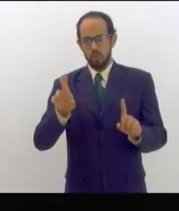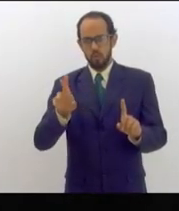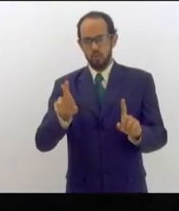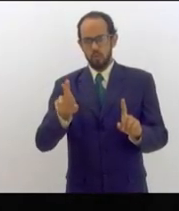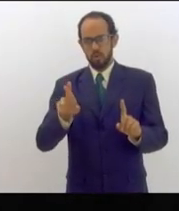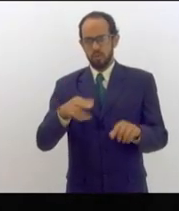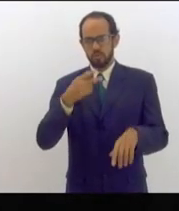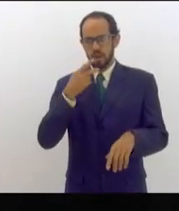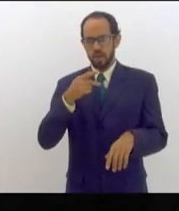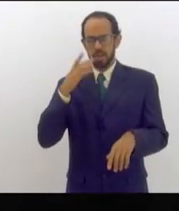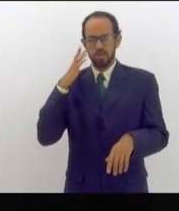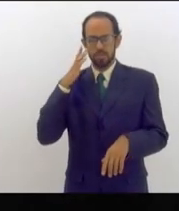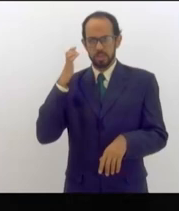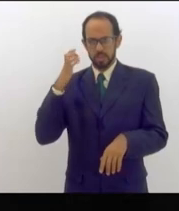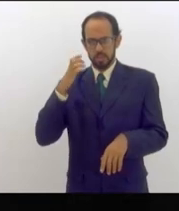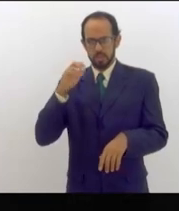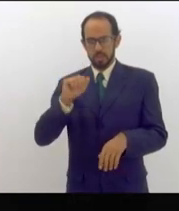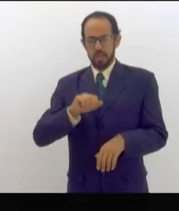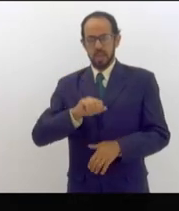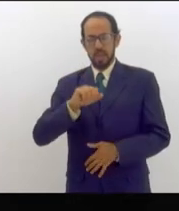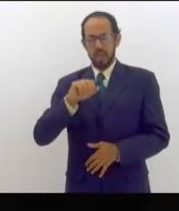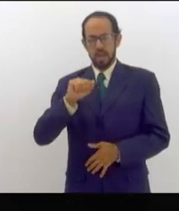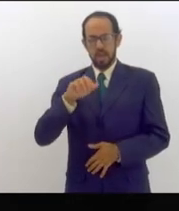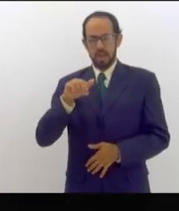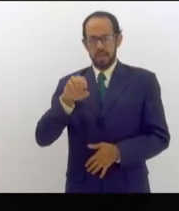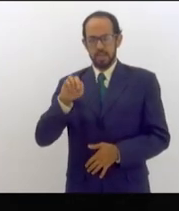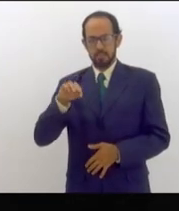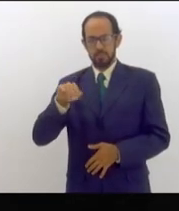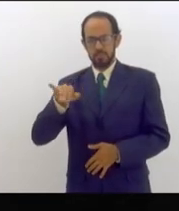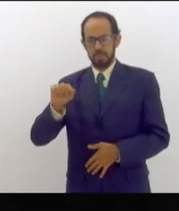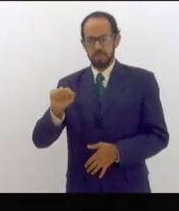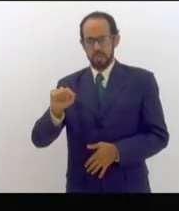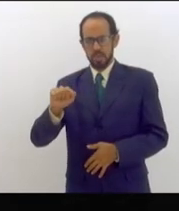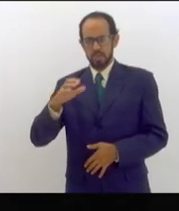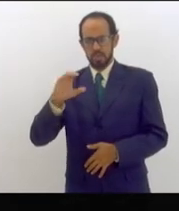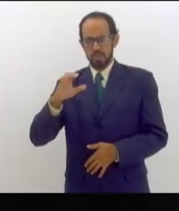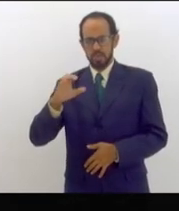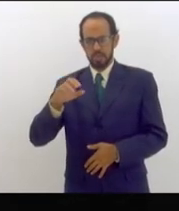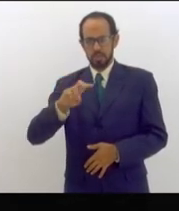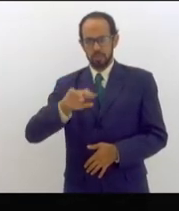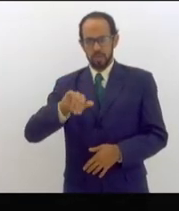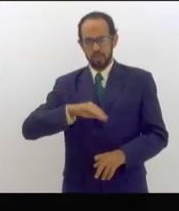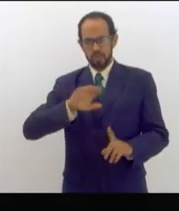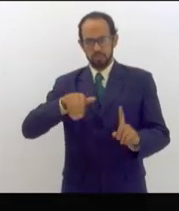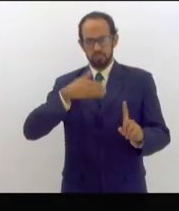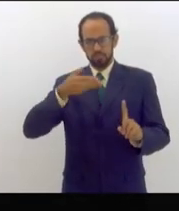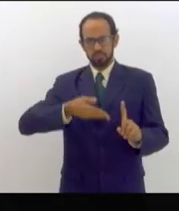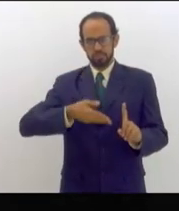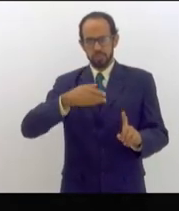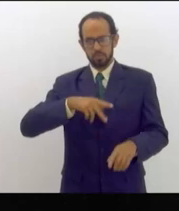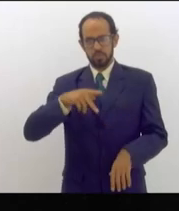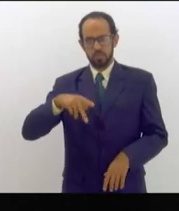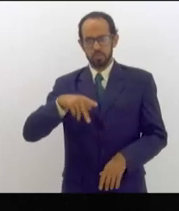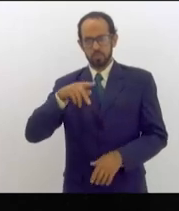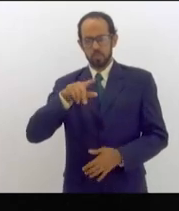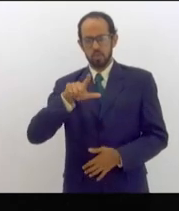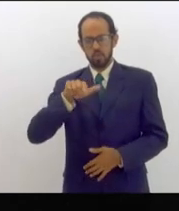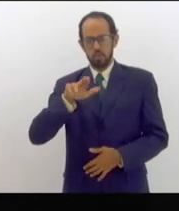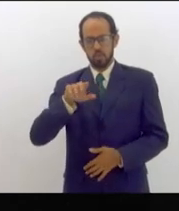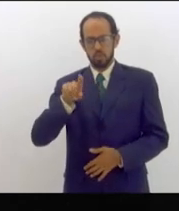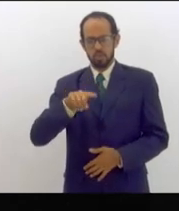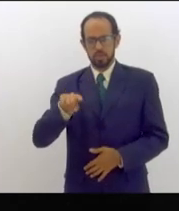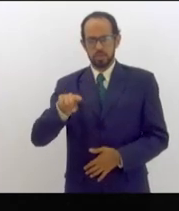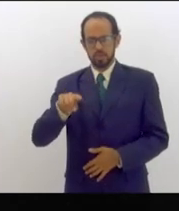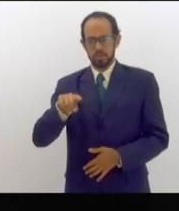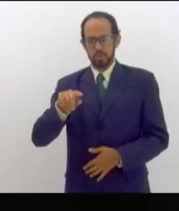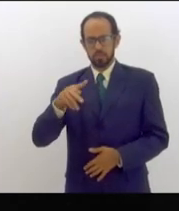que amanhã na Academia Brasileira de ciências vai ter uma homenagem ao professor Luiz pinguelli rosa com a presença da